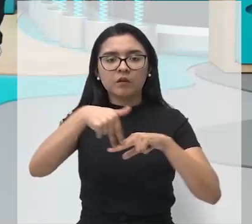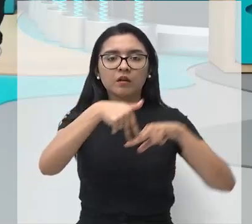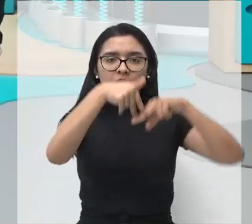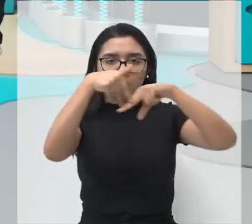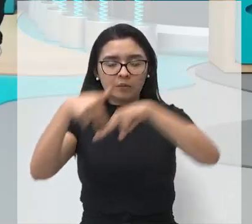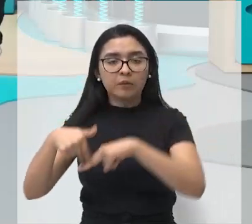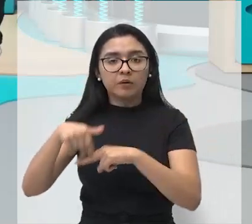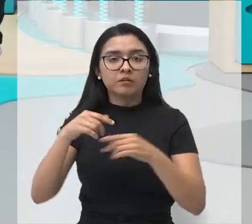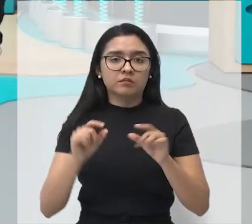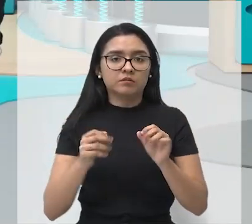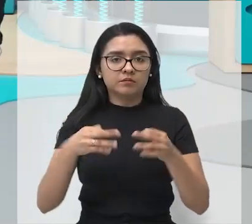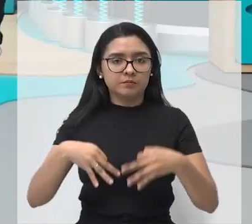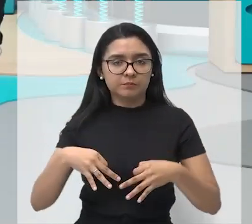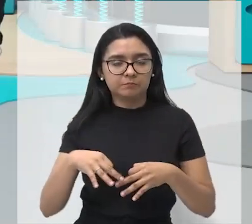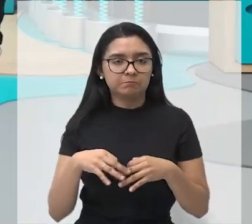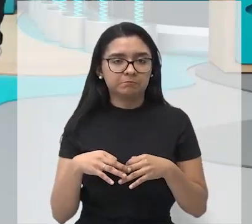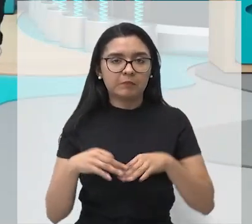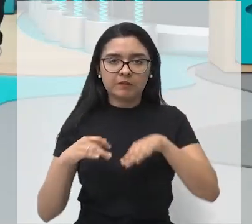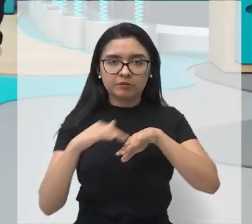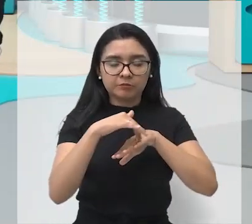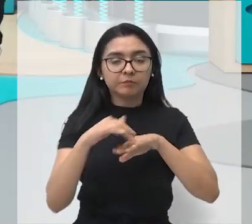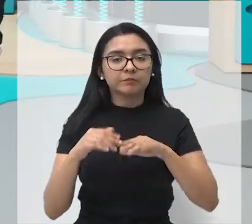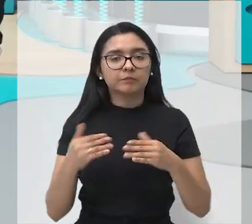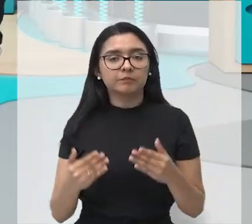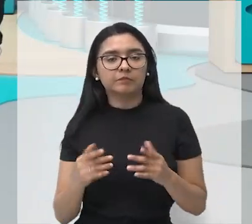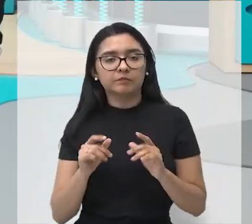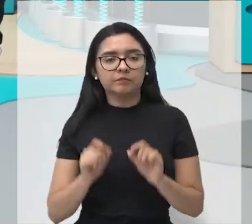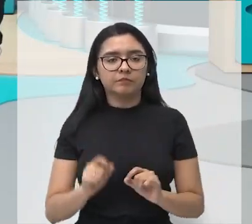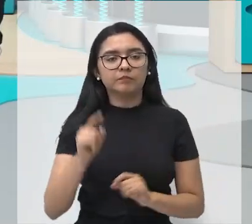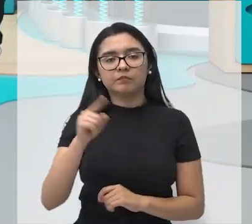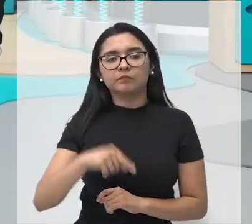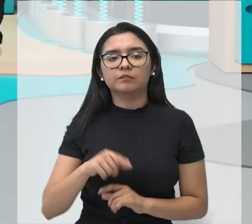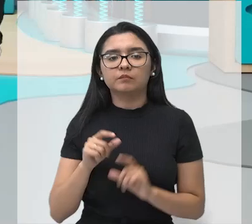né, dele, certo? Então, esse é o nosso